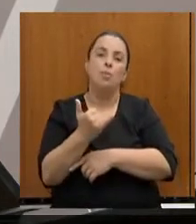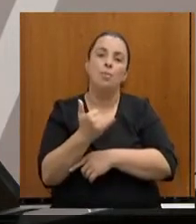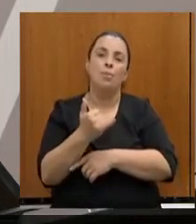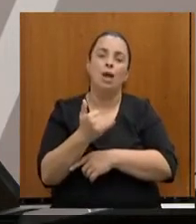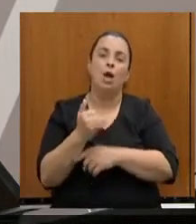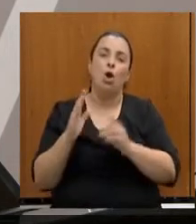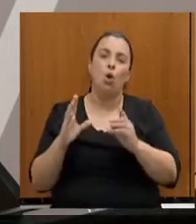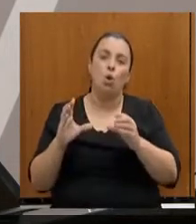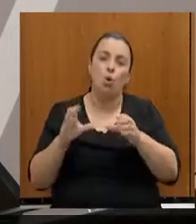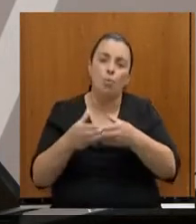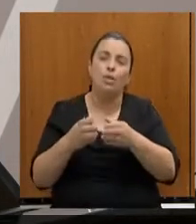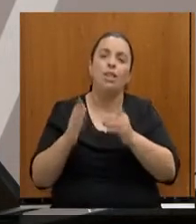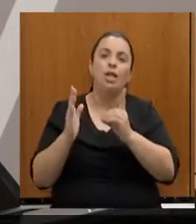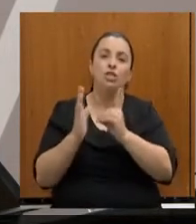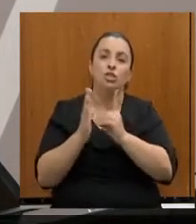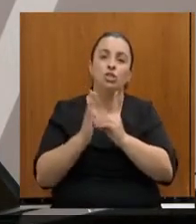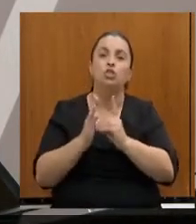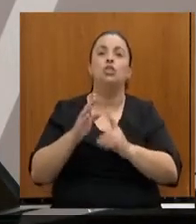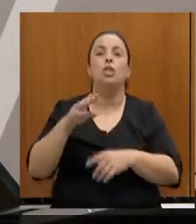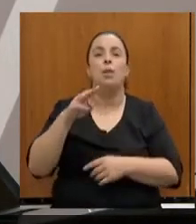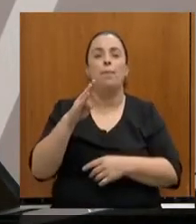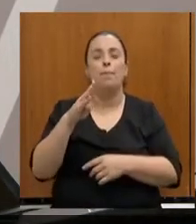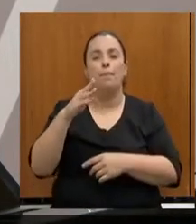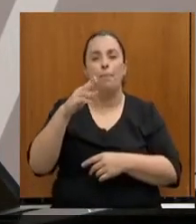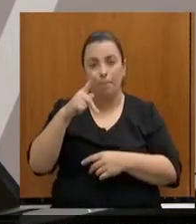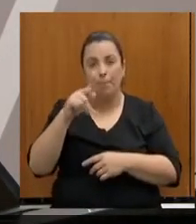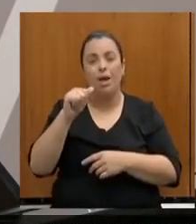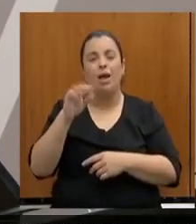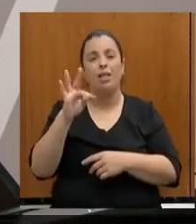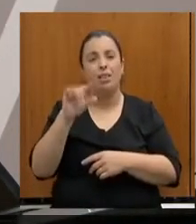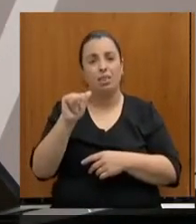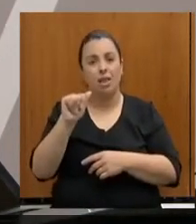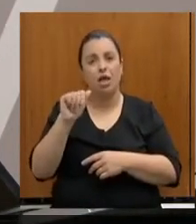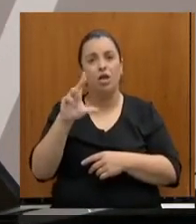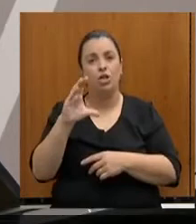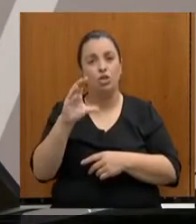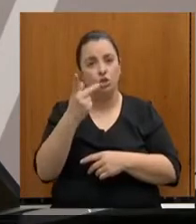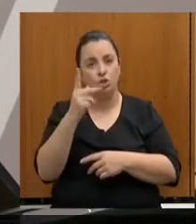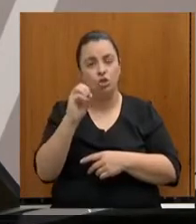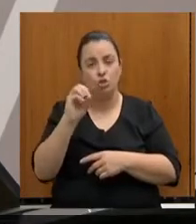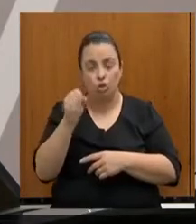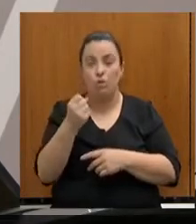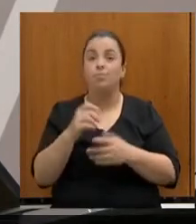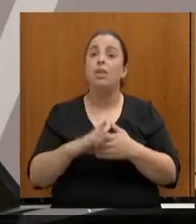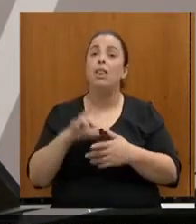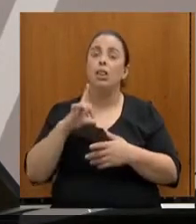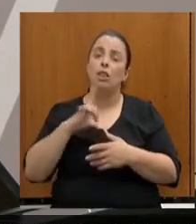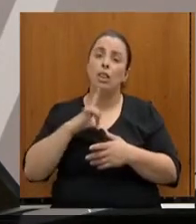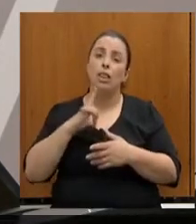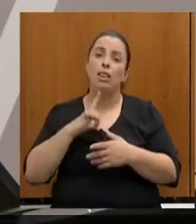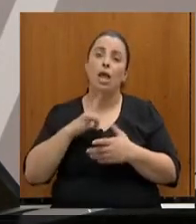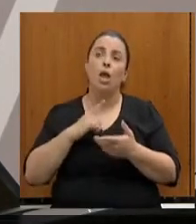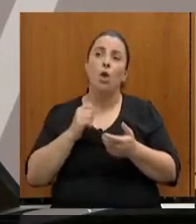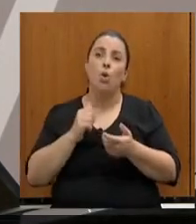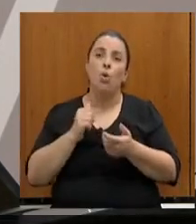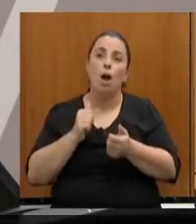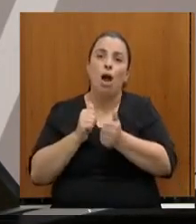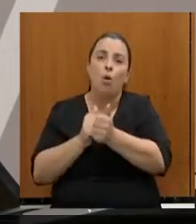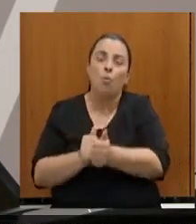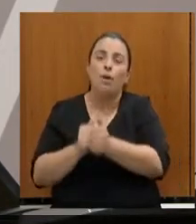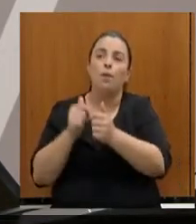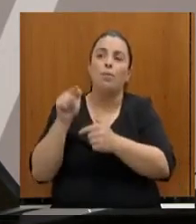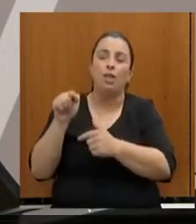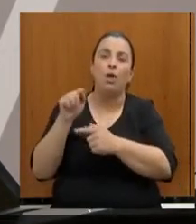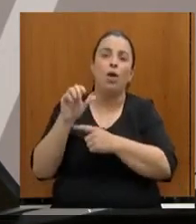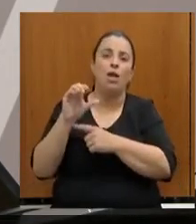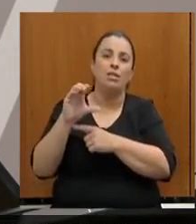assunto o deputado estará equacionado muito em breve com o alinhamento muito próximo com a SEAP gente está disposição também para